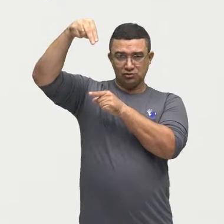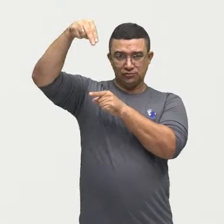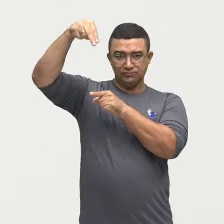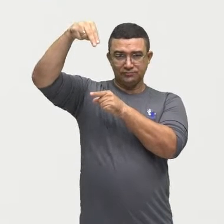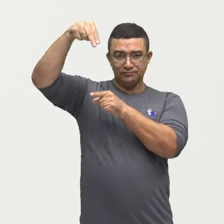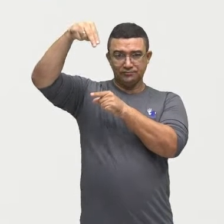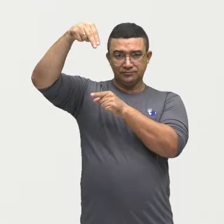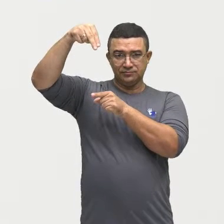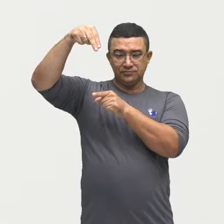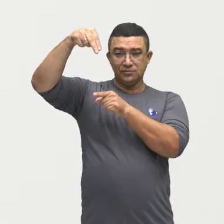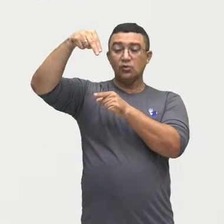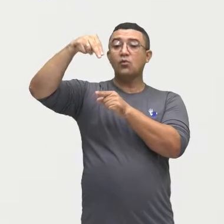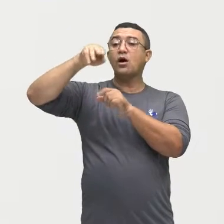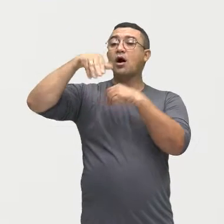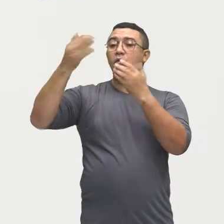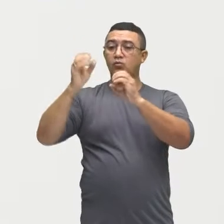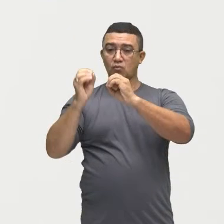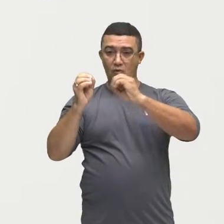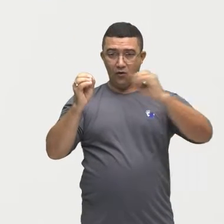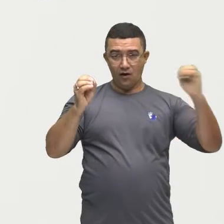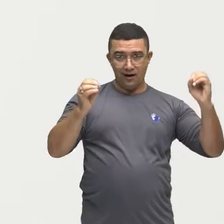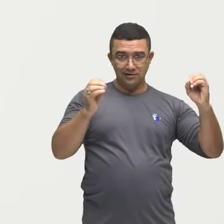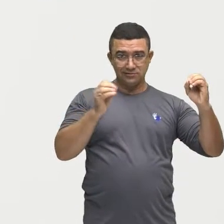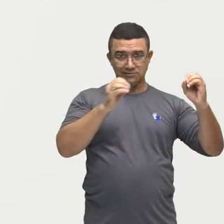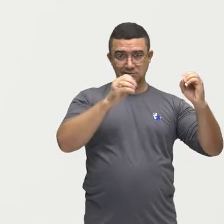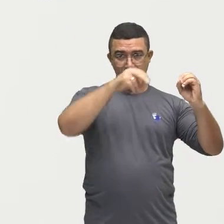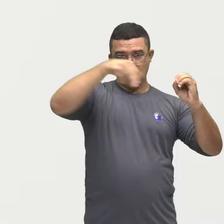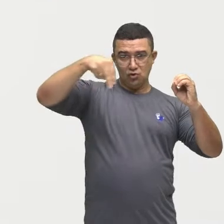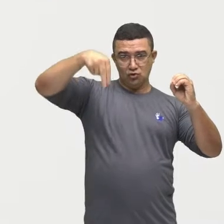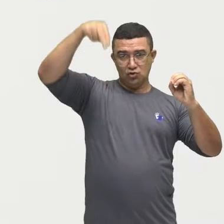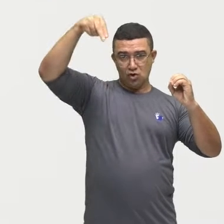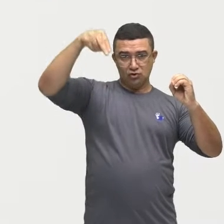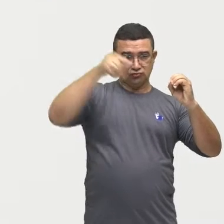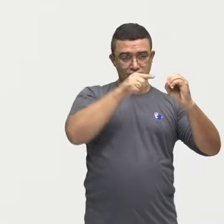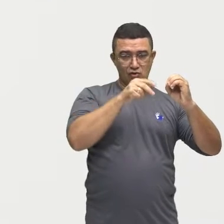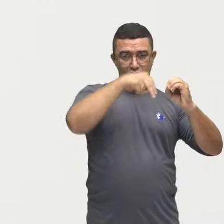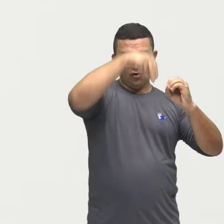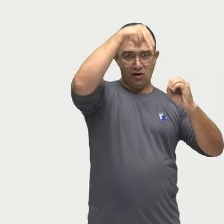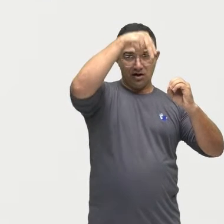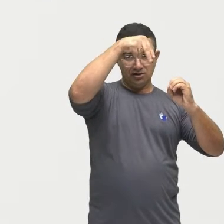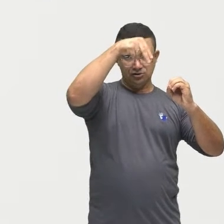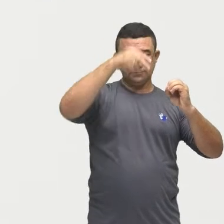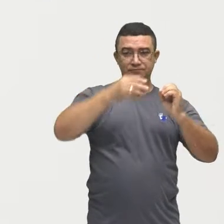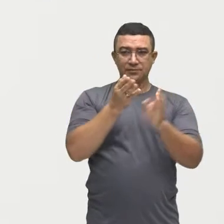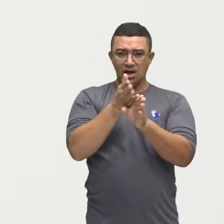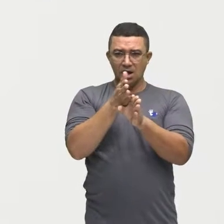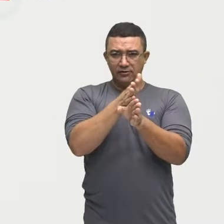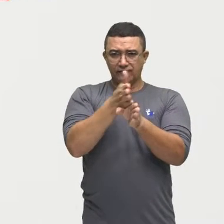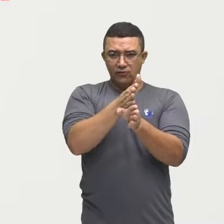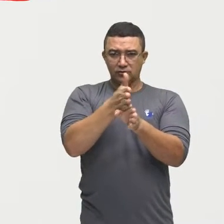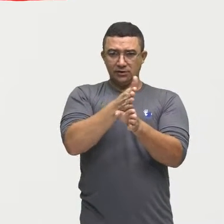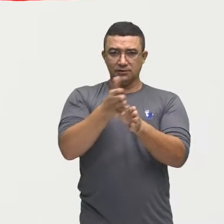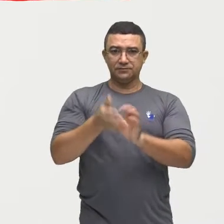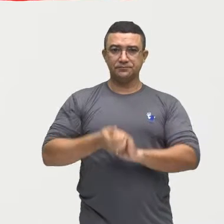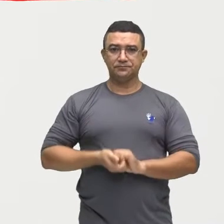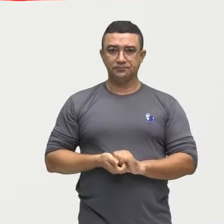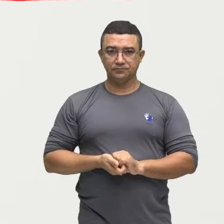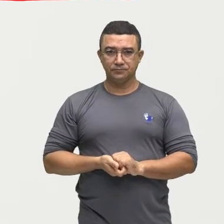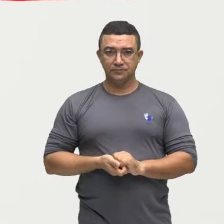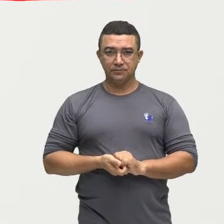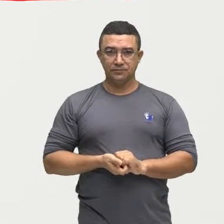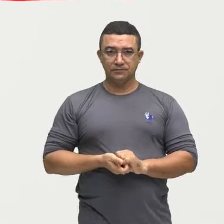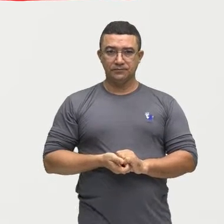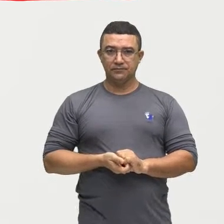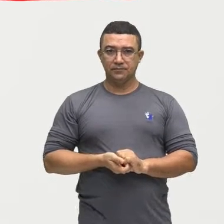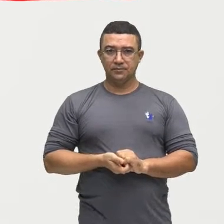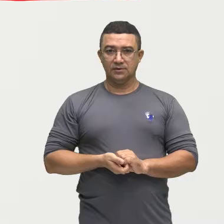aqui a oeste, tá bom, gente? Então a gente não vai confundir, ele se limita com as regiões. E aí a gente